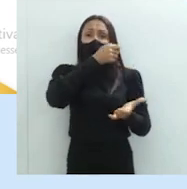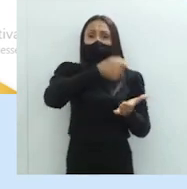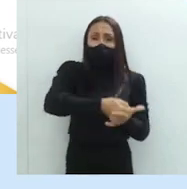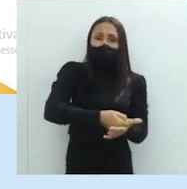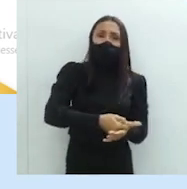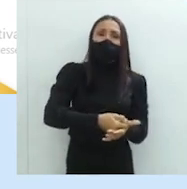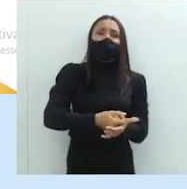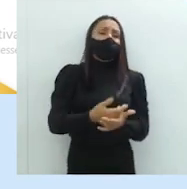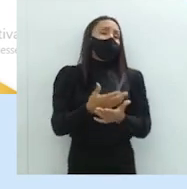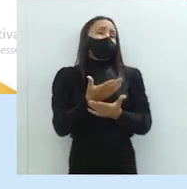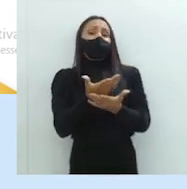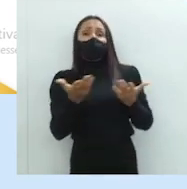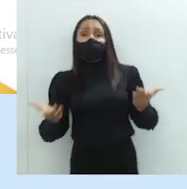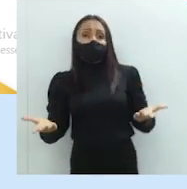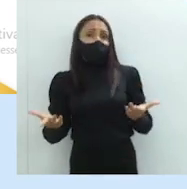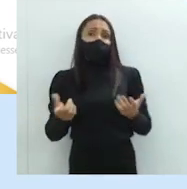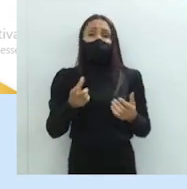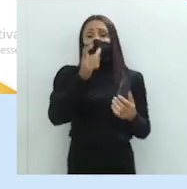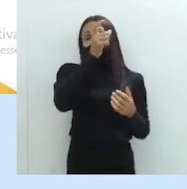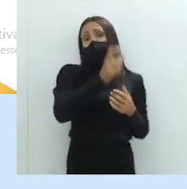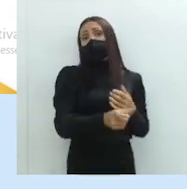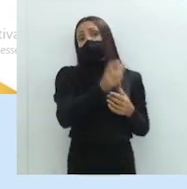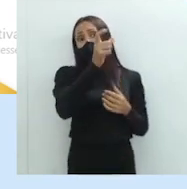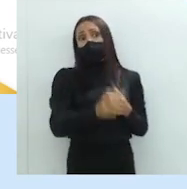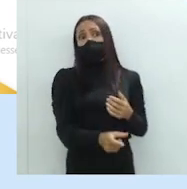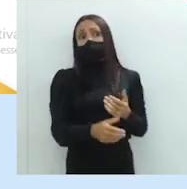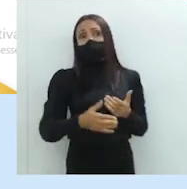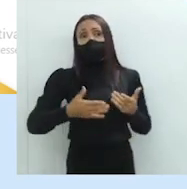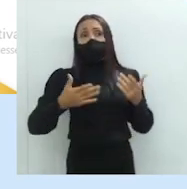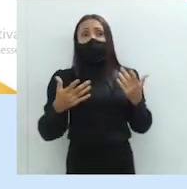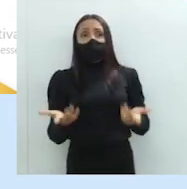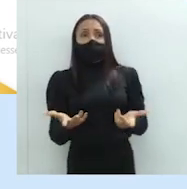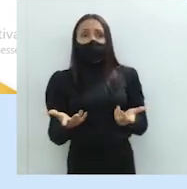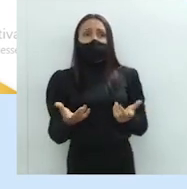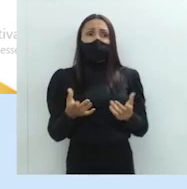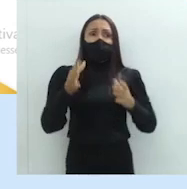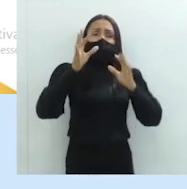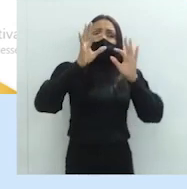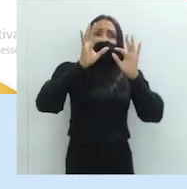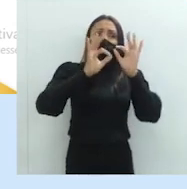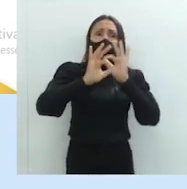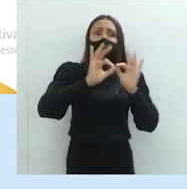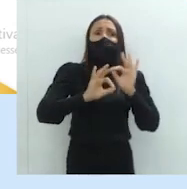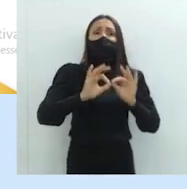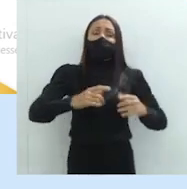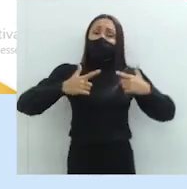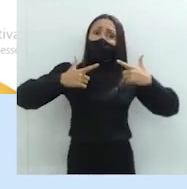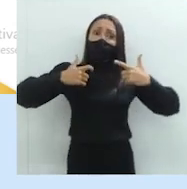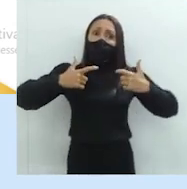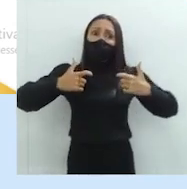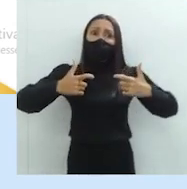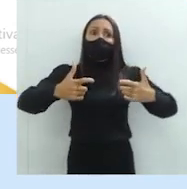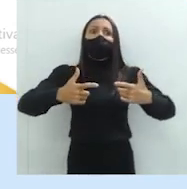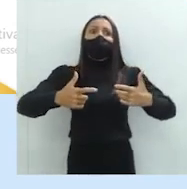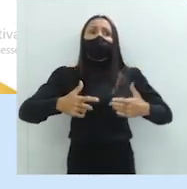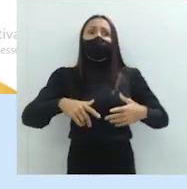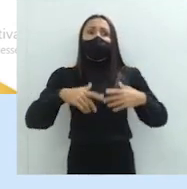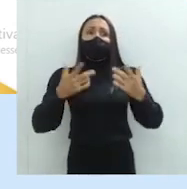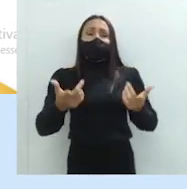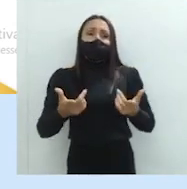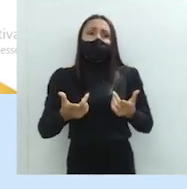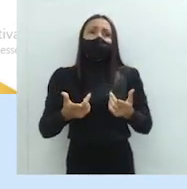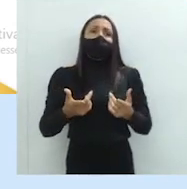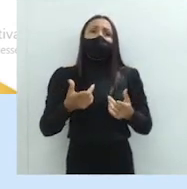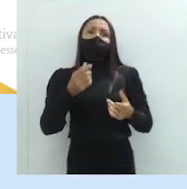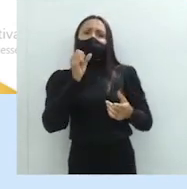Então, quem é esse cidadão que proporcionou esta guerra, esse massacre,